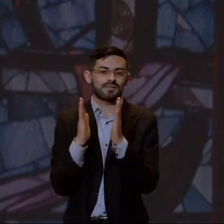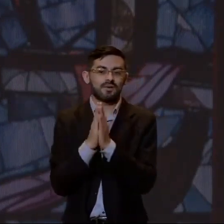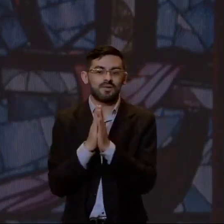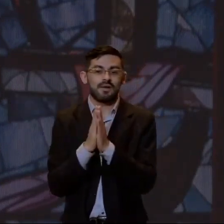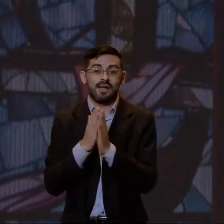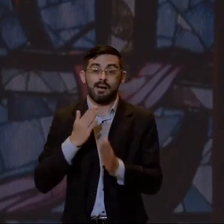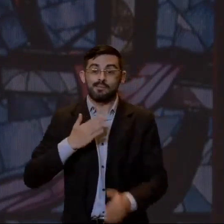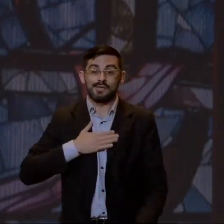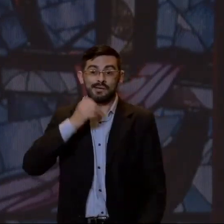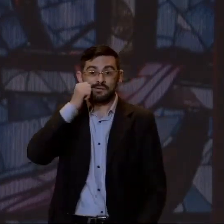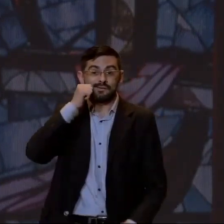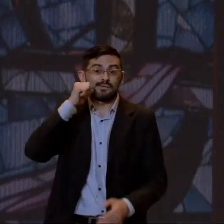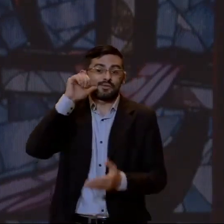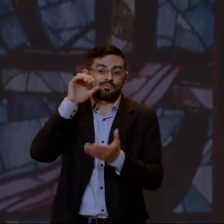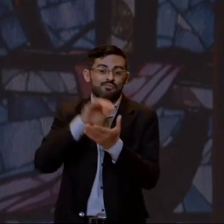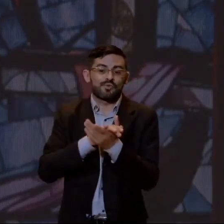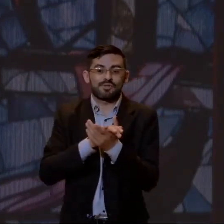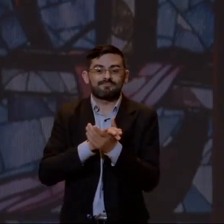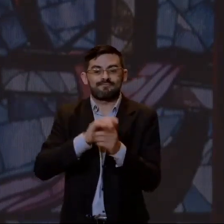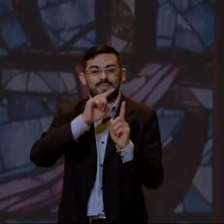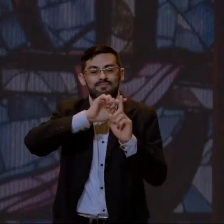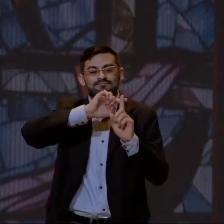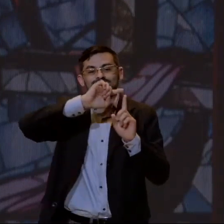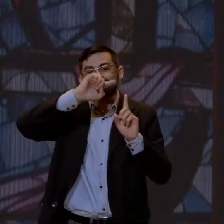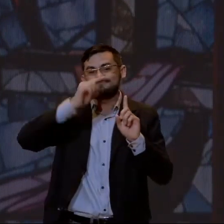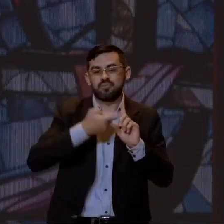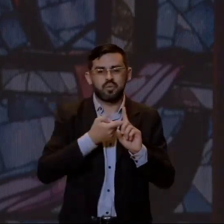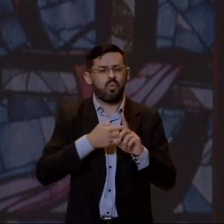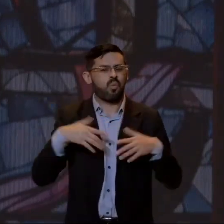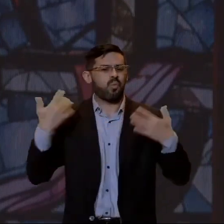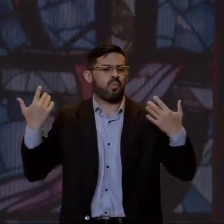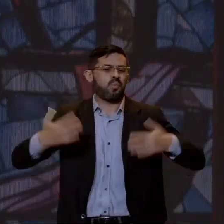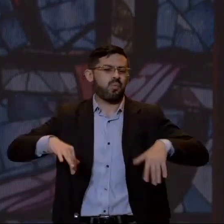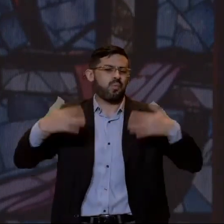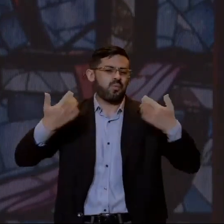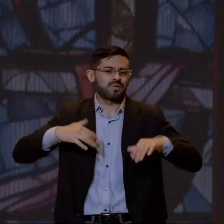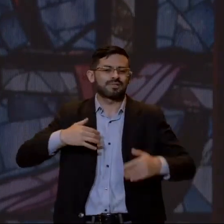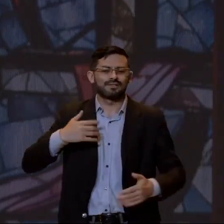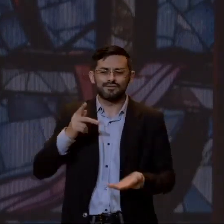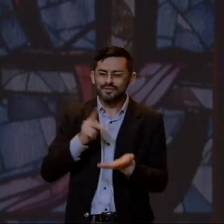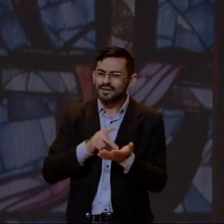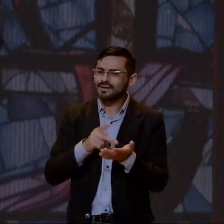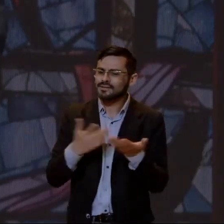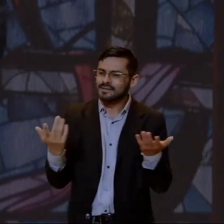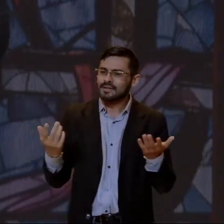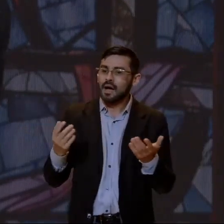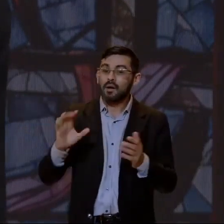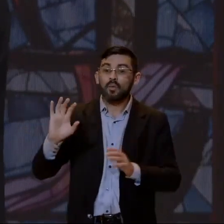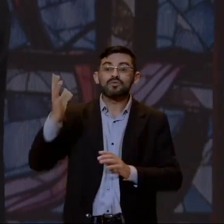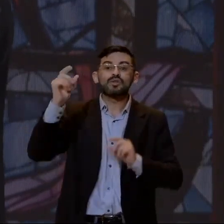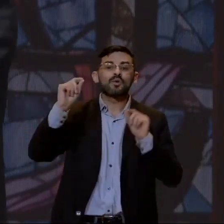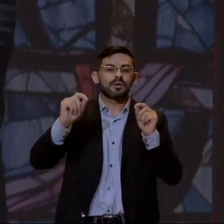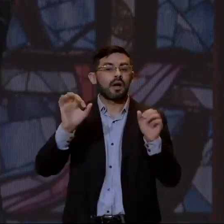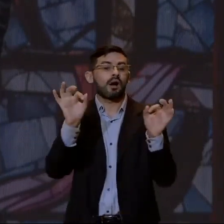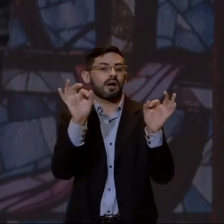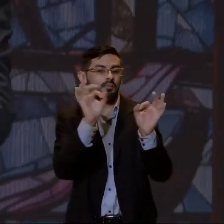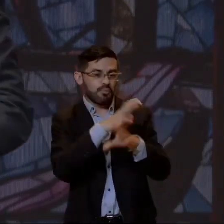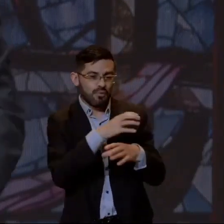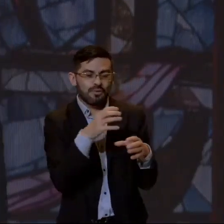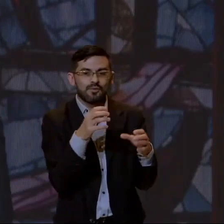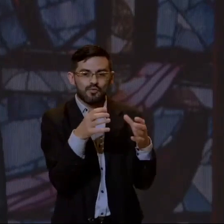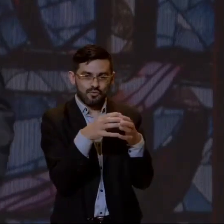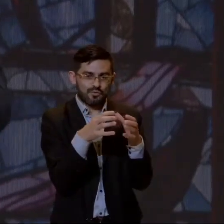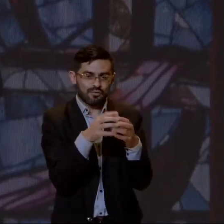e a Dani está grávida. E foi tão gostoso, porque aquilo acabou fazendo com que a campanha terminasse, mas o